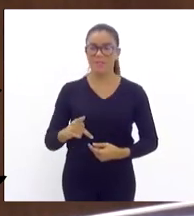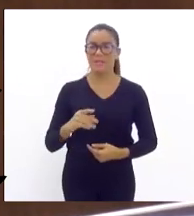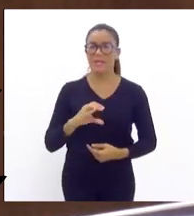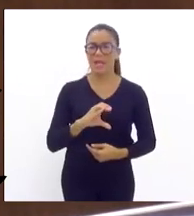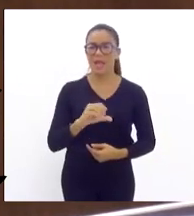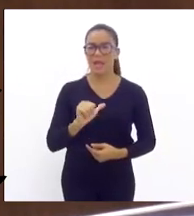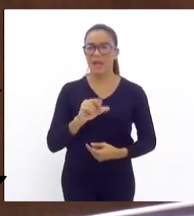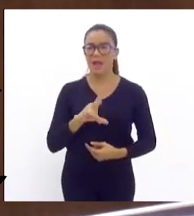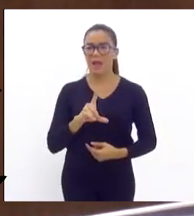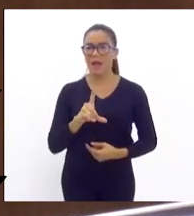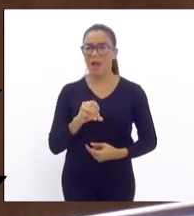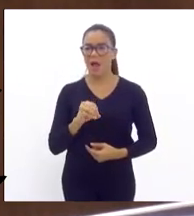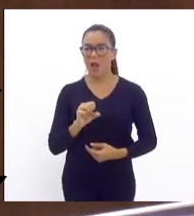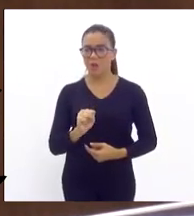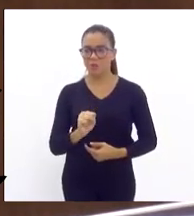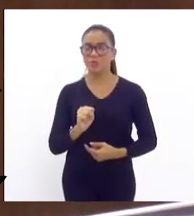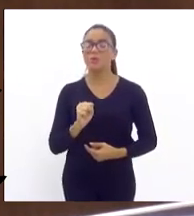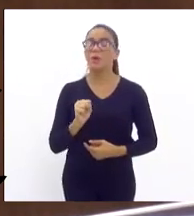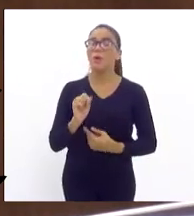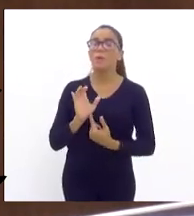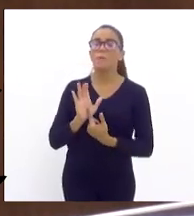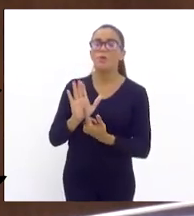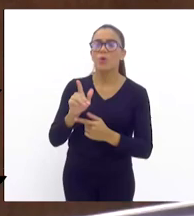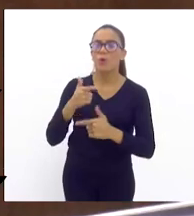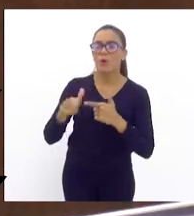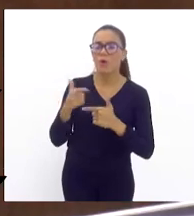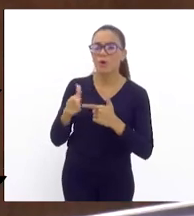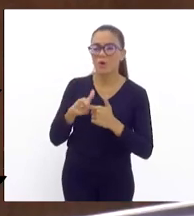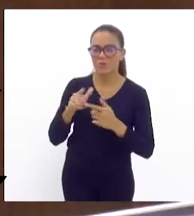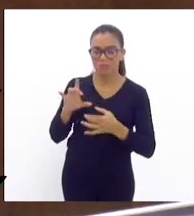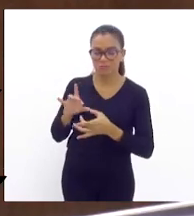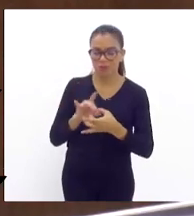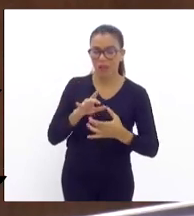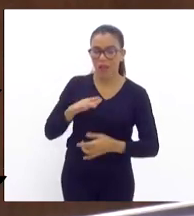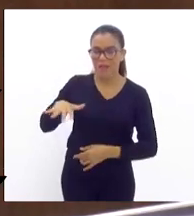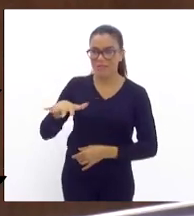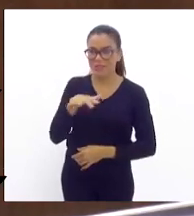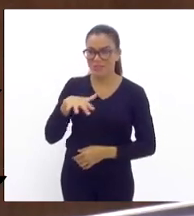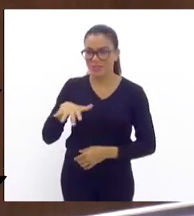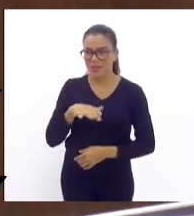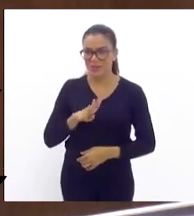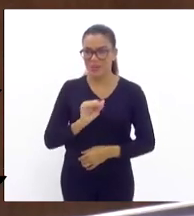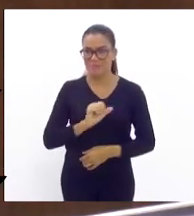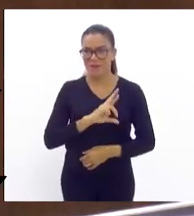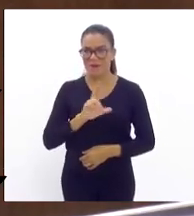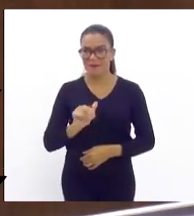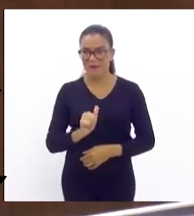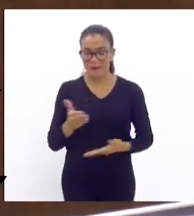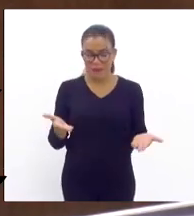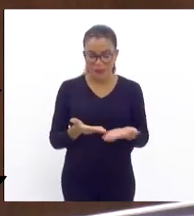problemas relacionados àquela região. E o PROCON está, nesse momento,